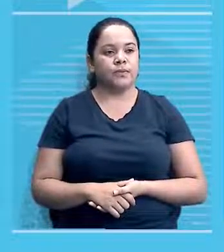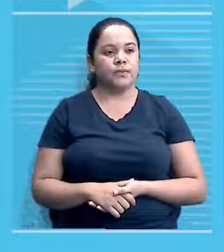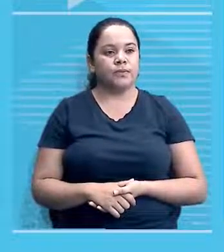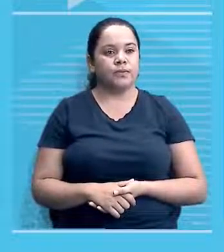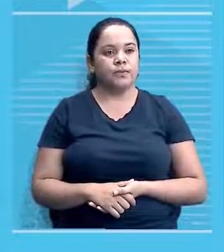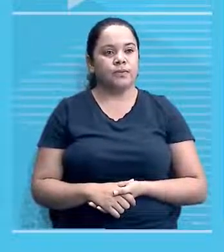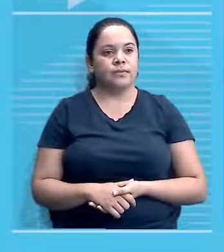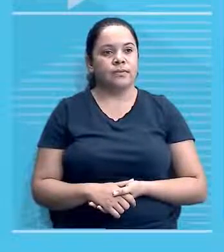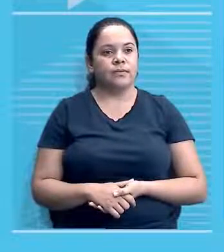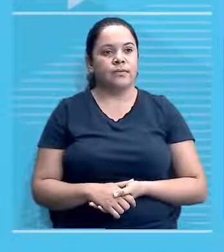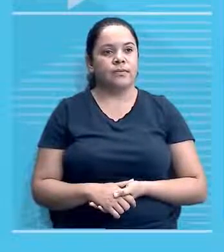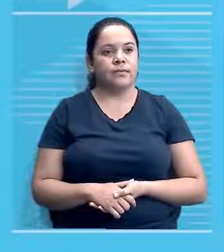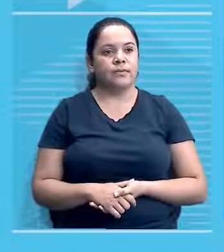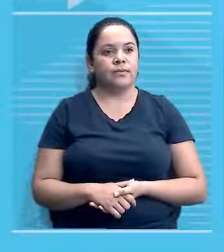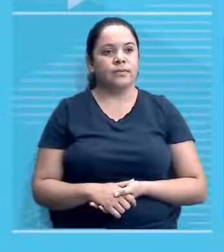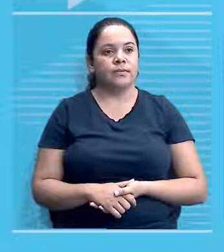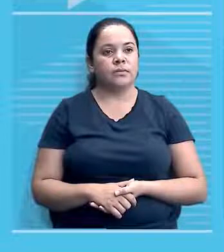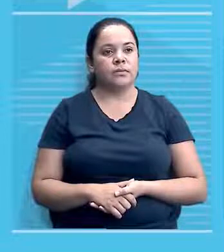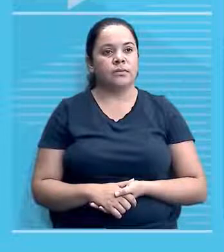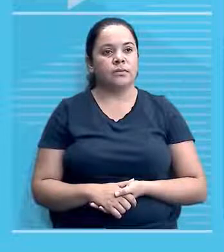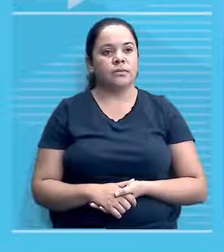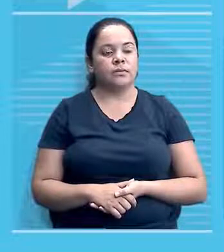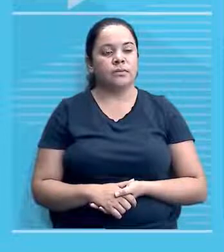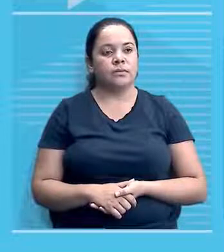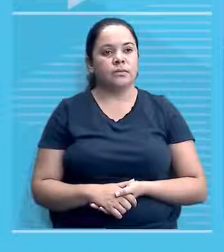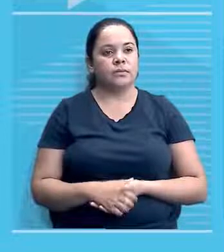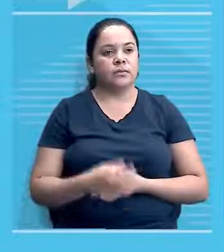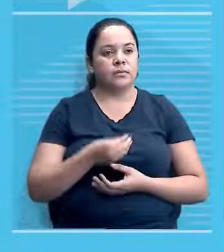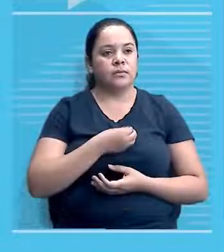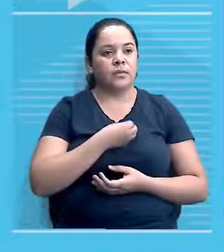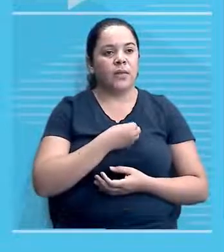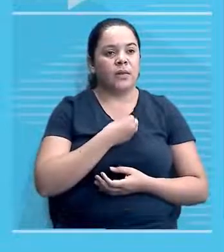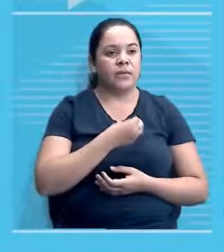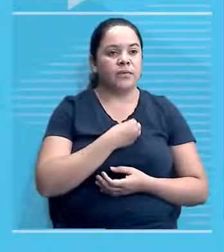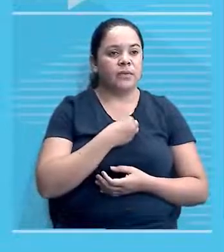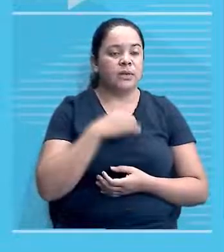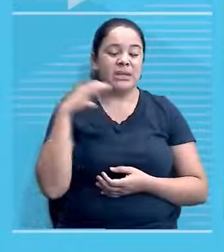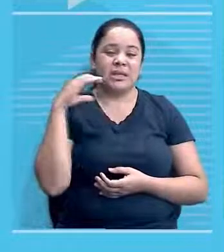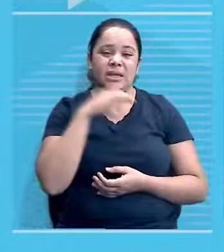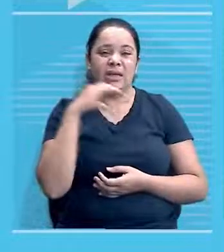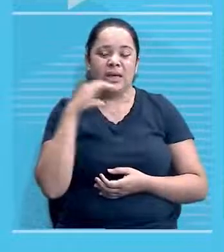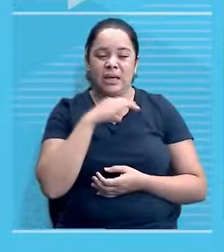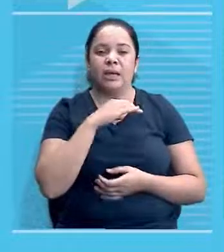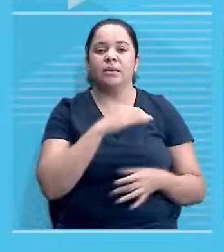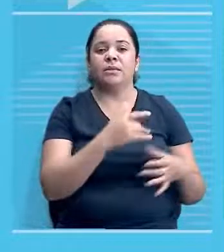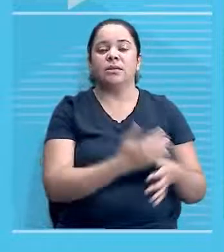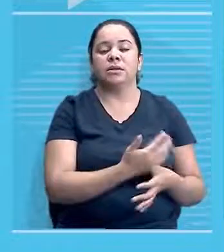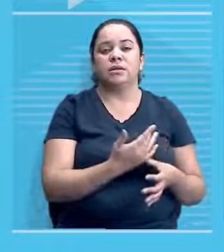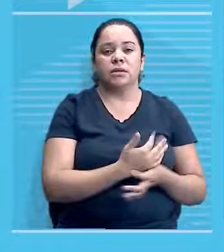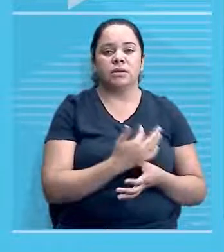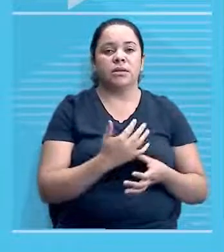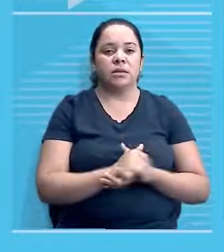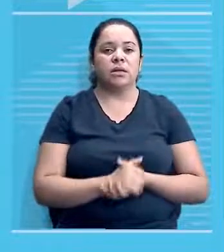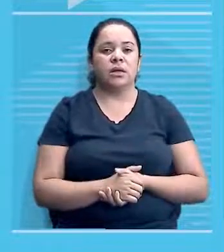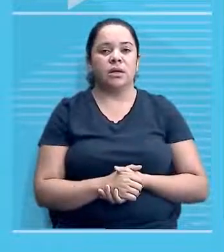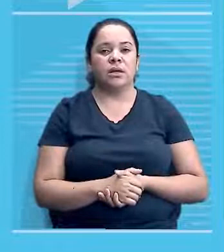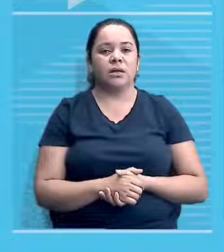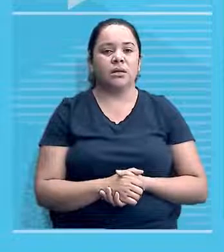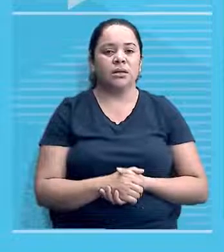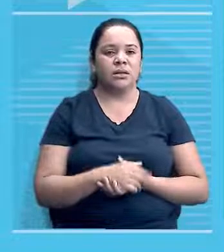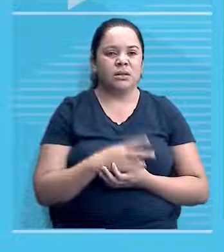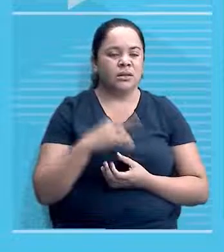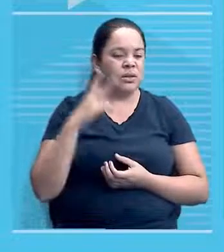aquela vida louca da cidade barulho buzinas